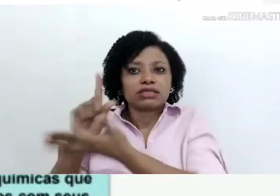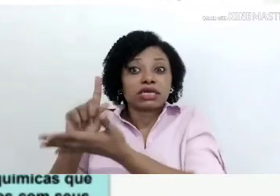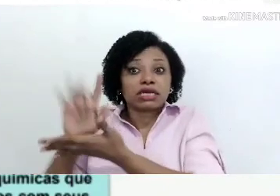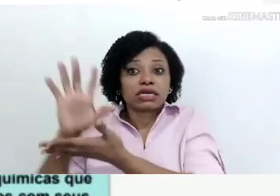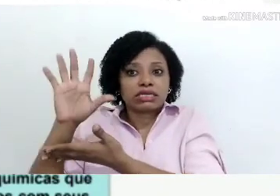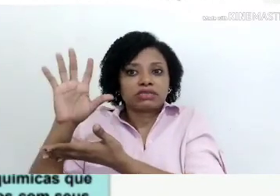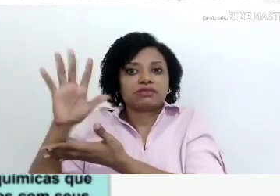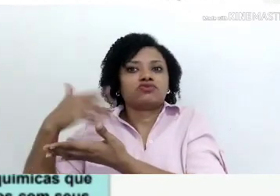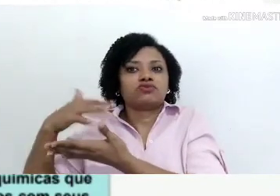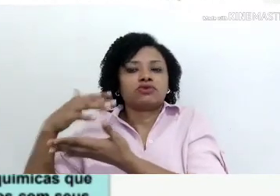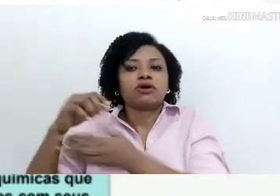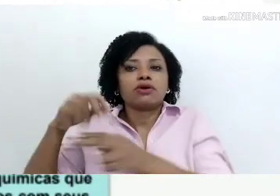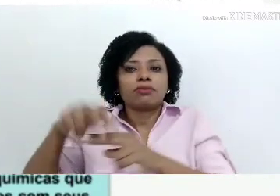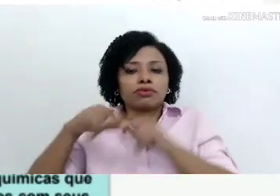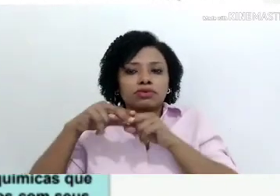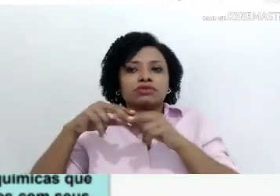né?